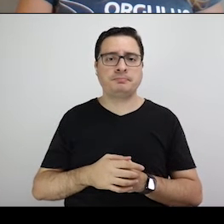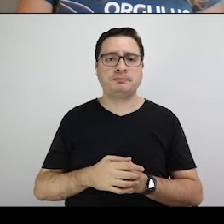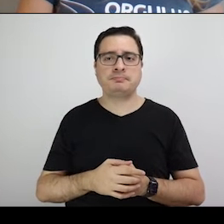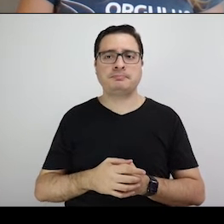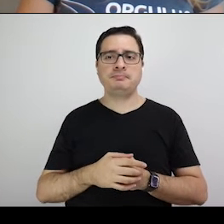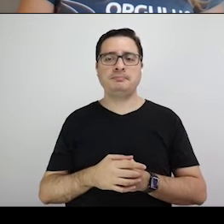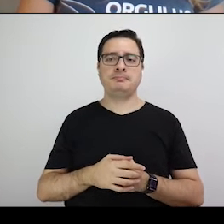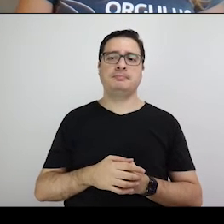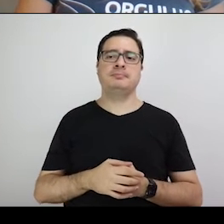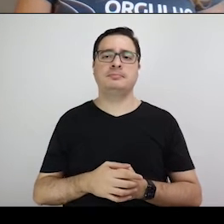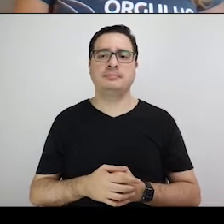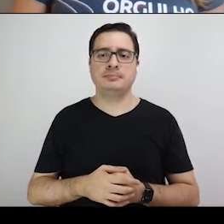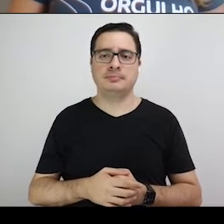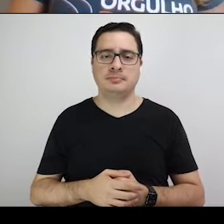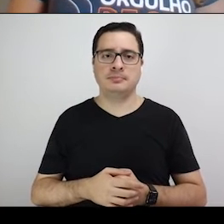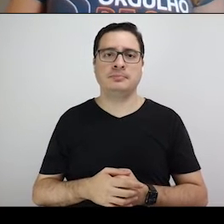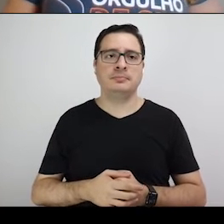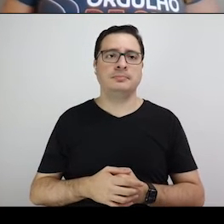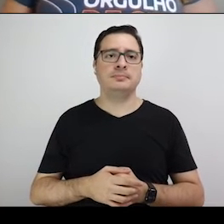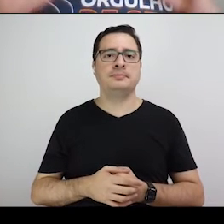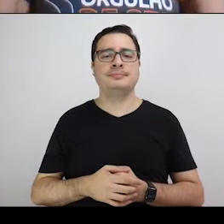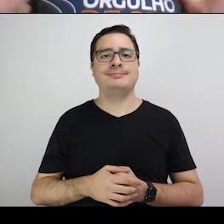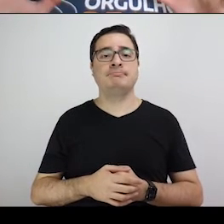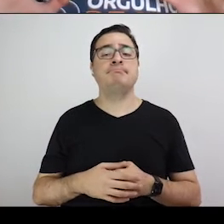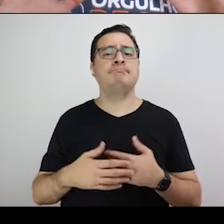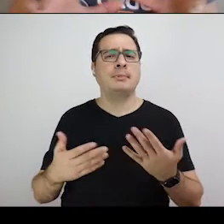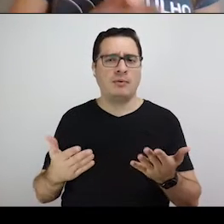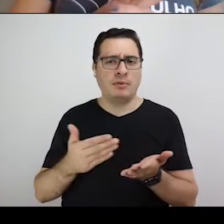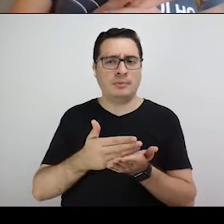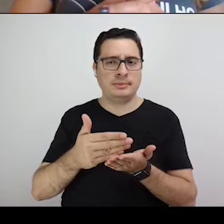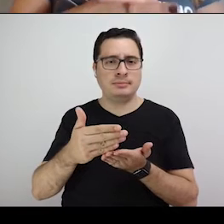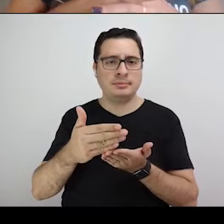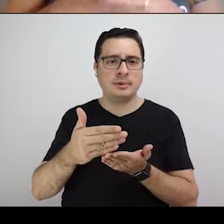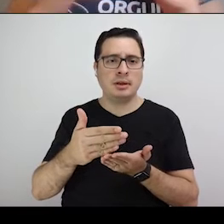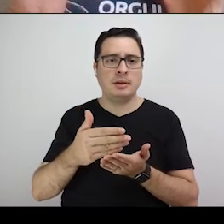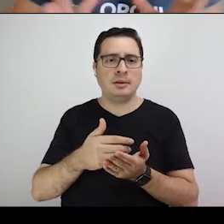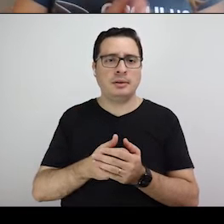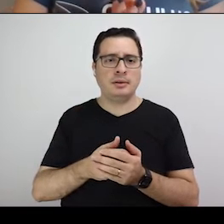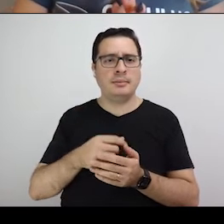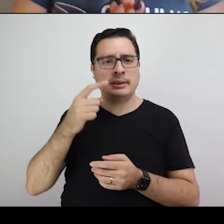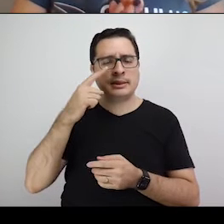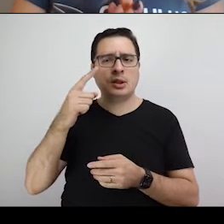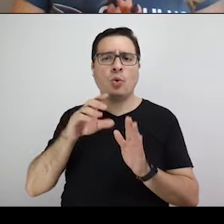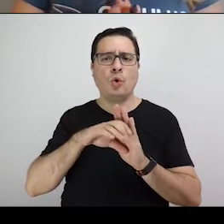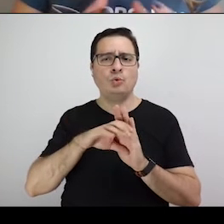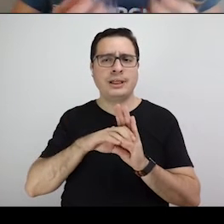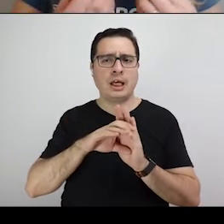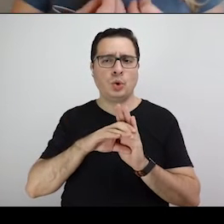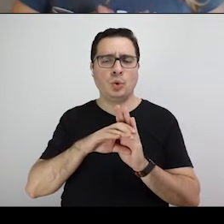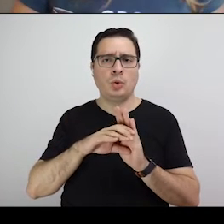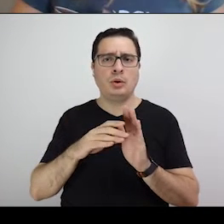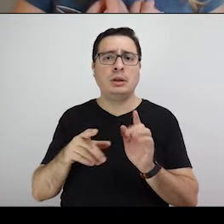Então, vamos começar pelo conceito, né, e